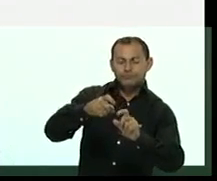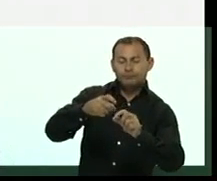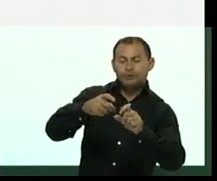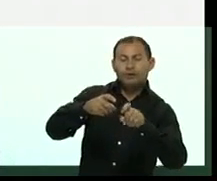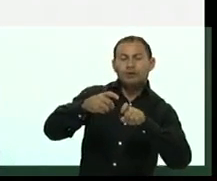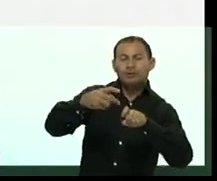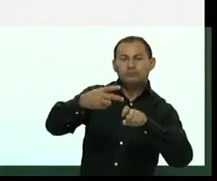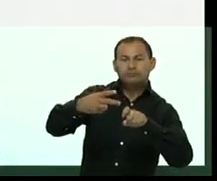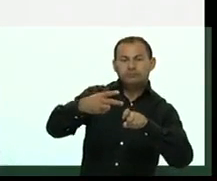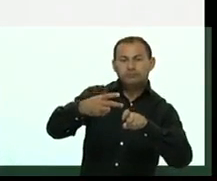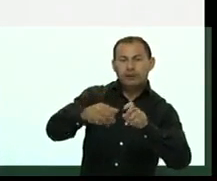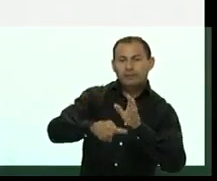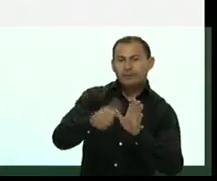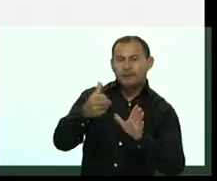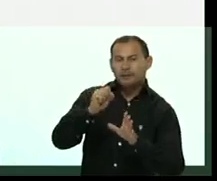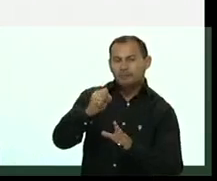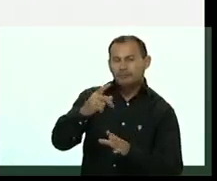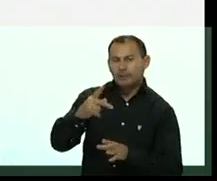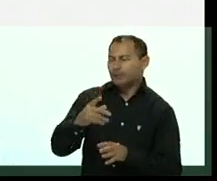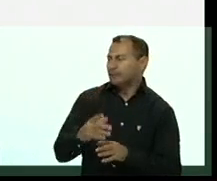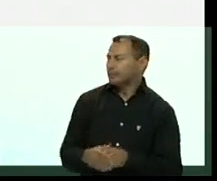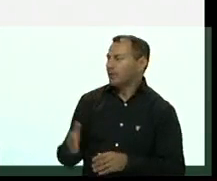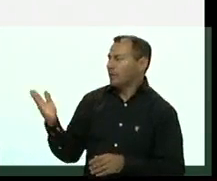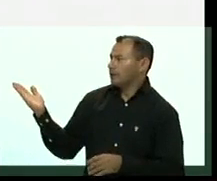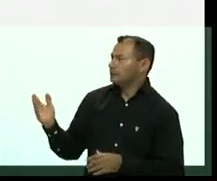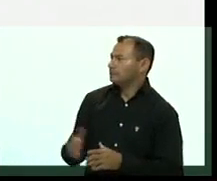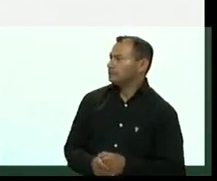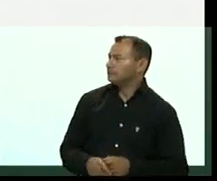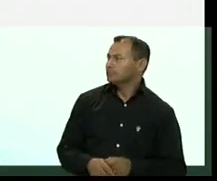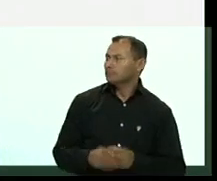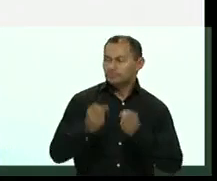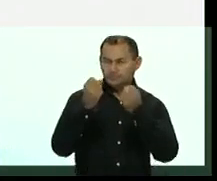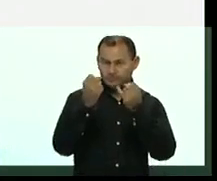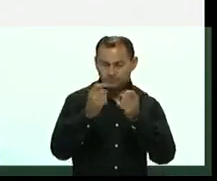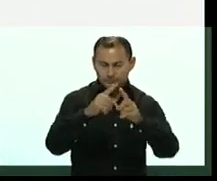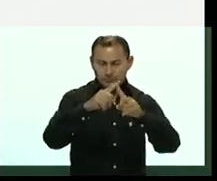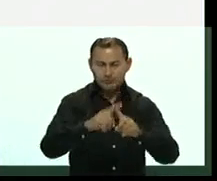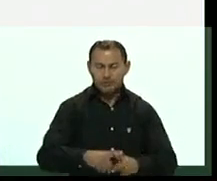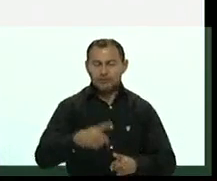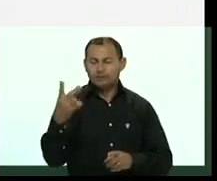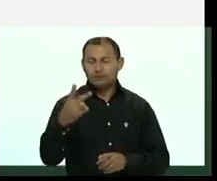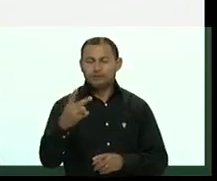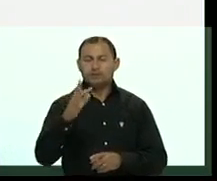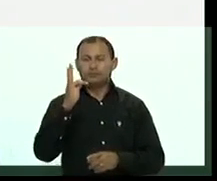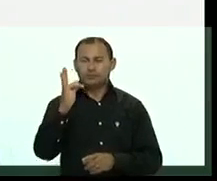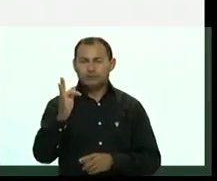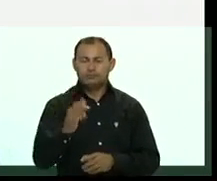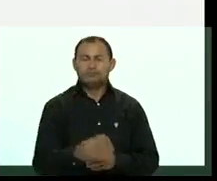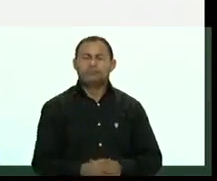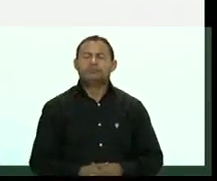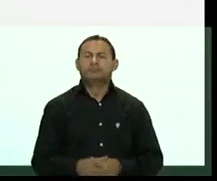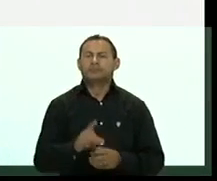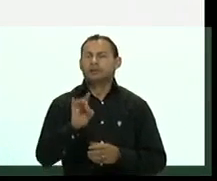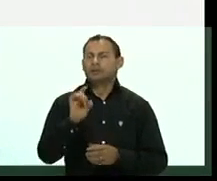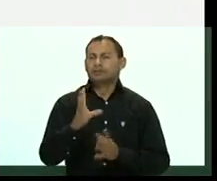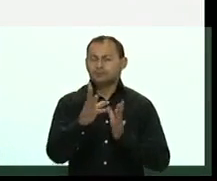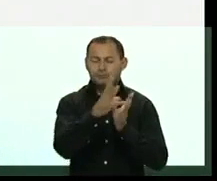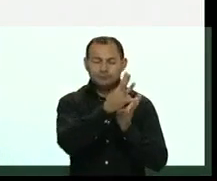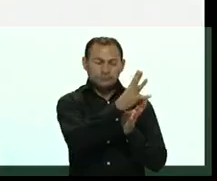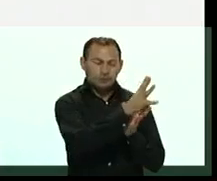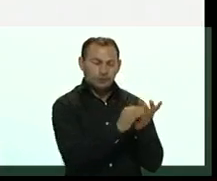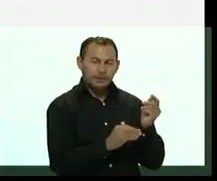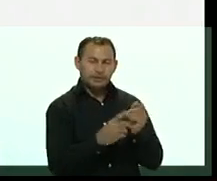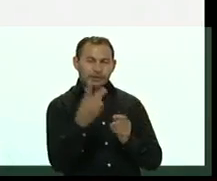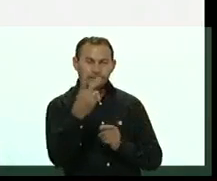porque é a derivada da minha primeira função, que vai ser multiplicada pela minha segunda função. Então, só copiei a minha